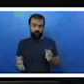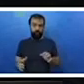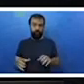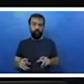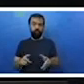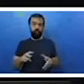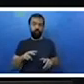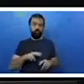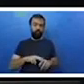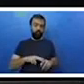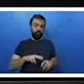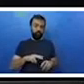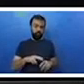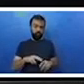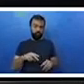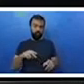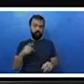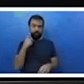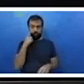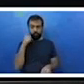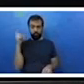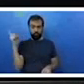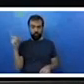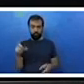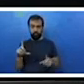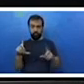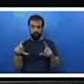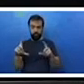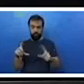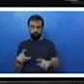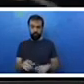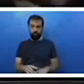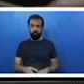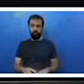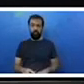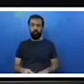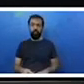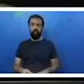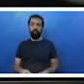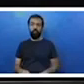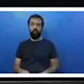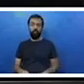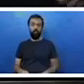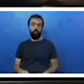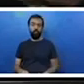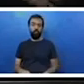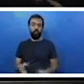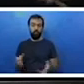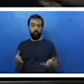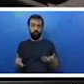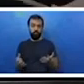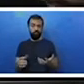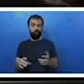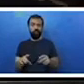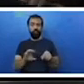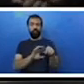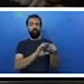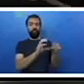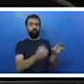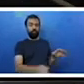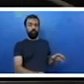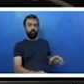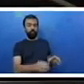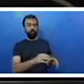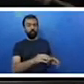para transpor um banco, né? Ou ainda para transpor uma mureta. Então é o ato do praticante de se equilibrar em corrimãos,